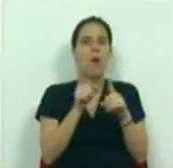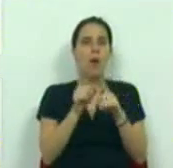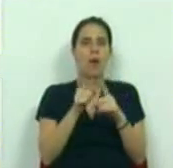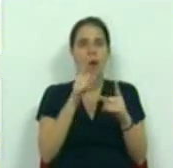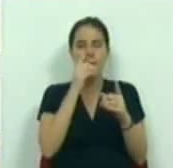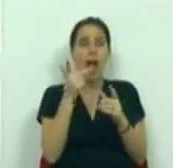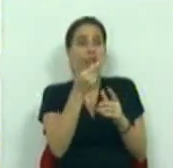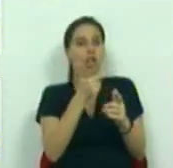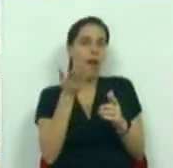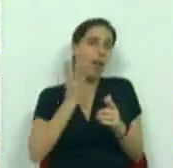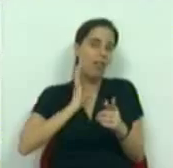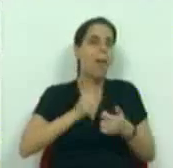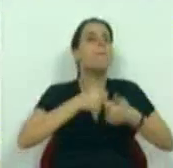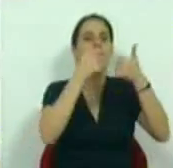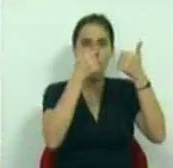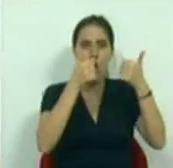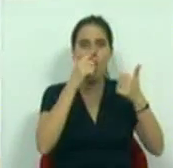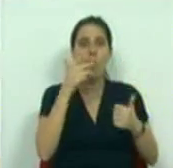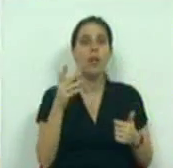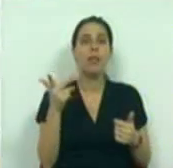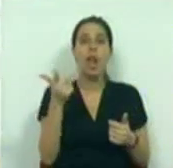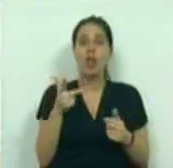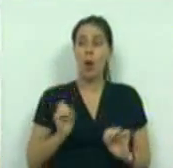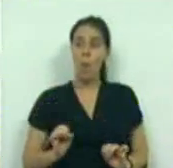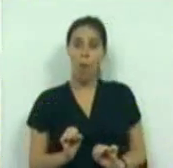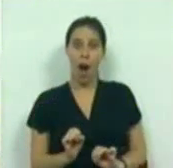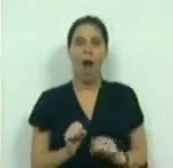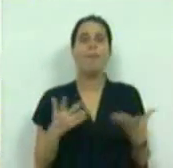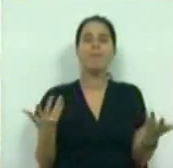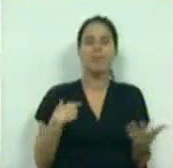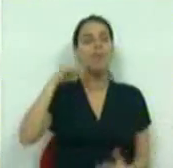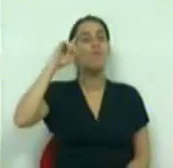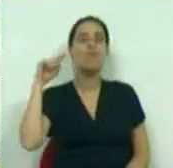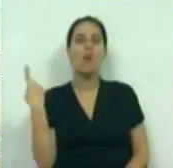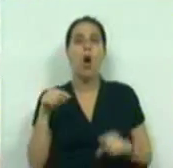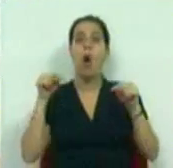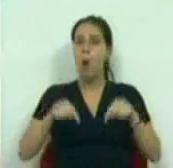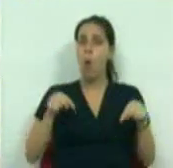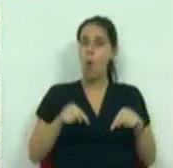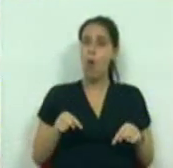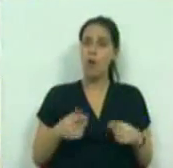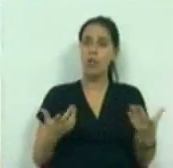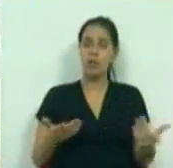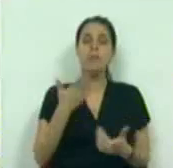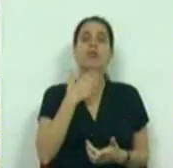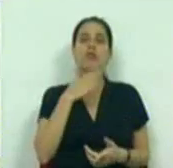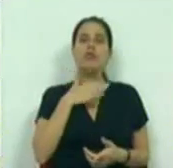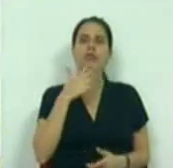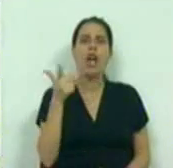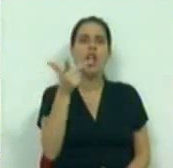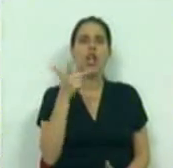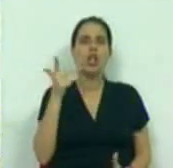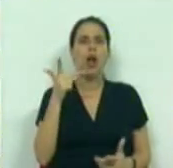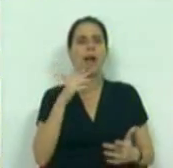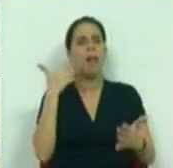cabeleira da Troika, funciona muito melhor quando a Troika está ausente. Mas ficamos também a saber hoje que o empréstimo que a Troika